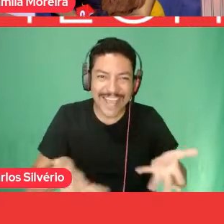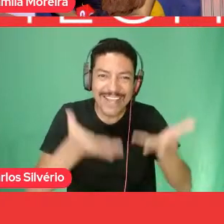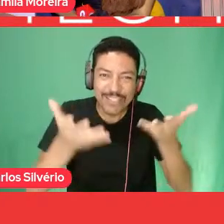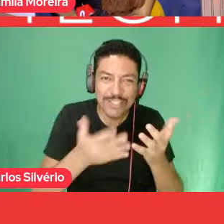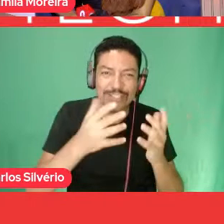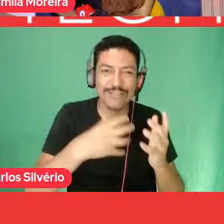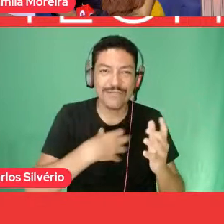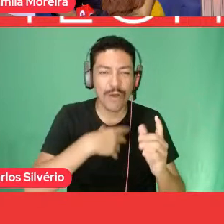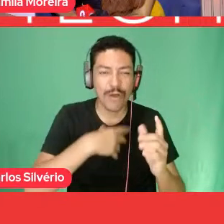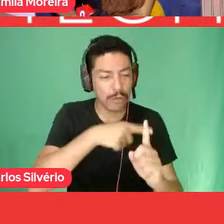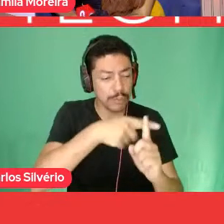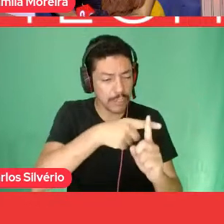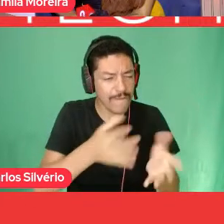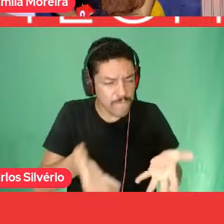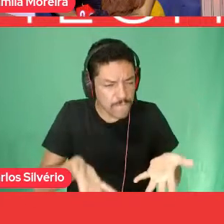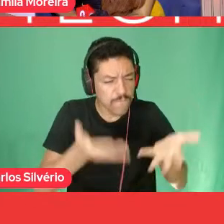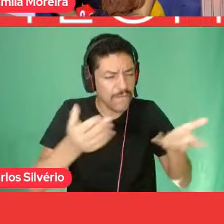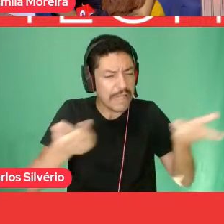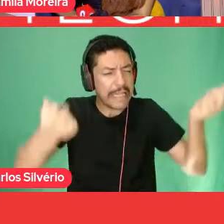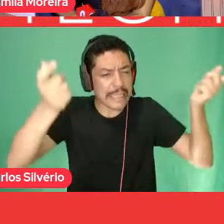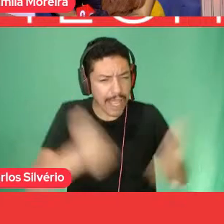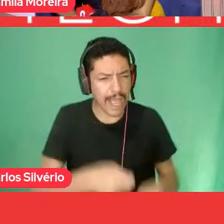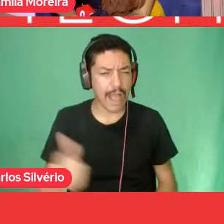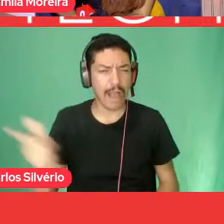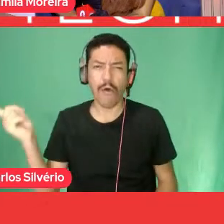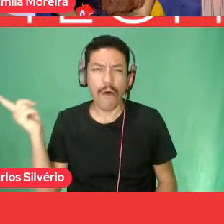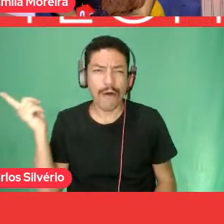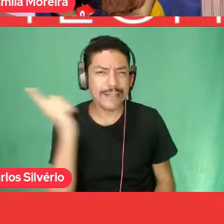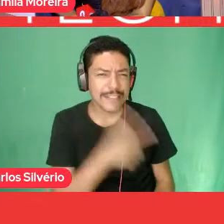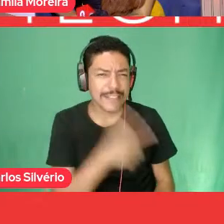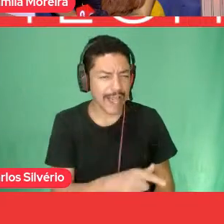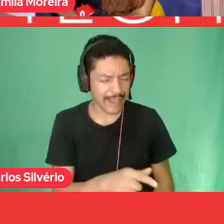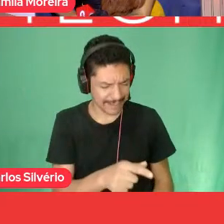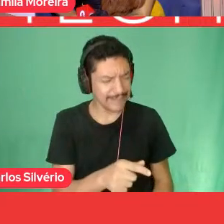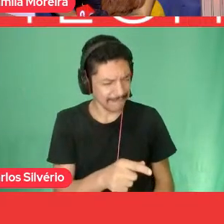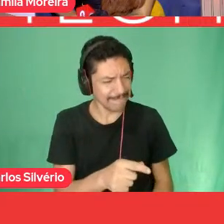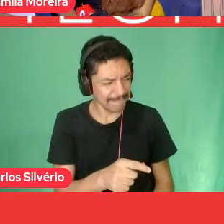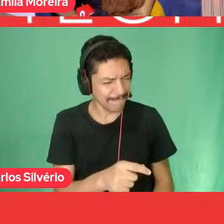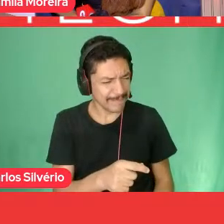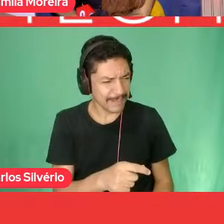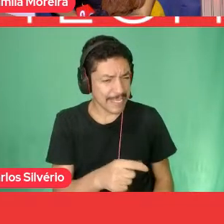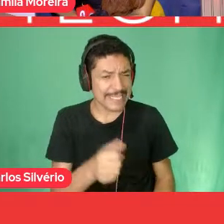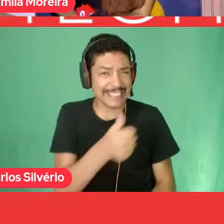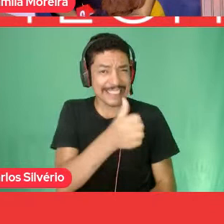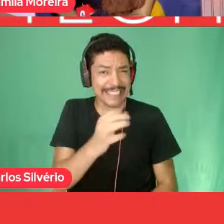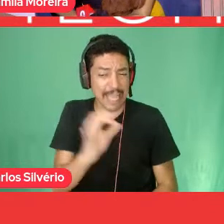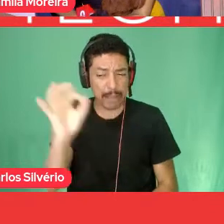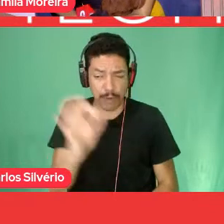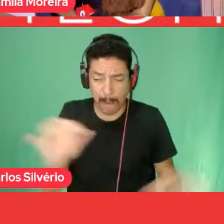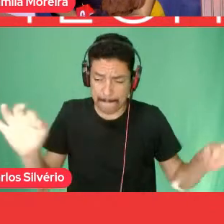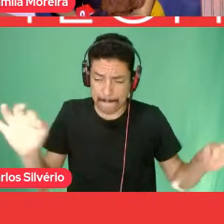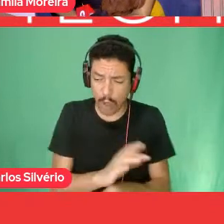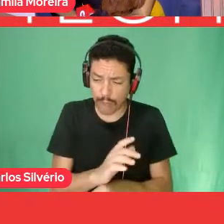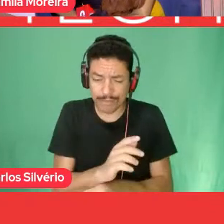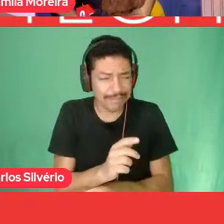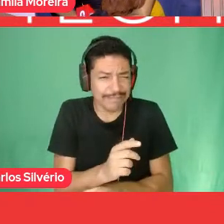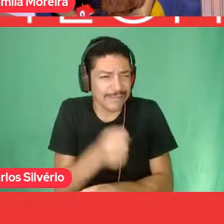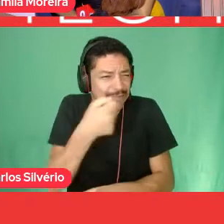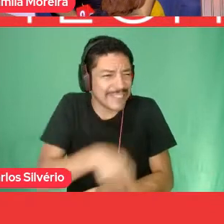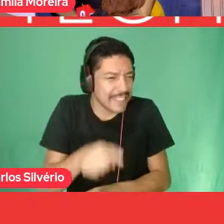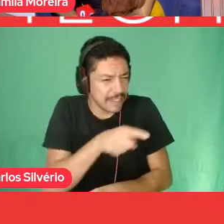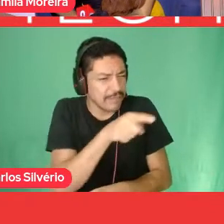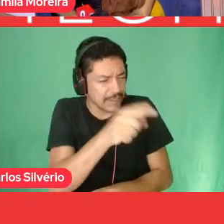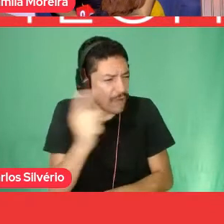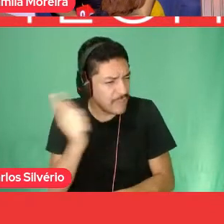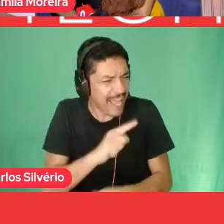e falar, você pode sim, você tem competência suficiente, ninguém está 100% pronto, esse é o seu espaço, vai, e eu estou aqui para te ajudar e